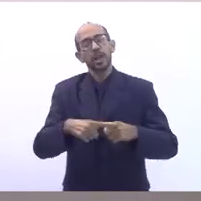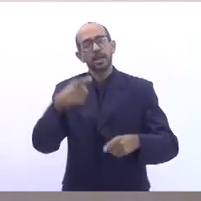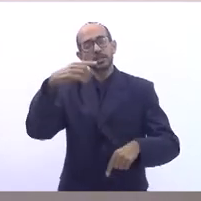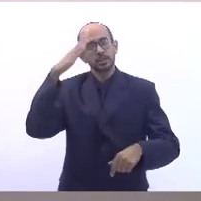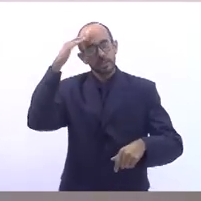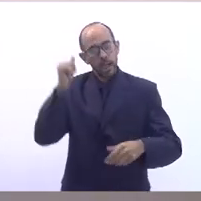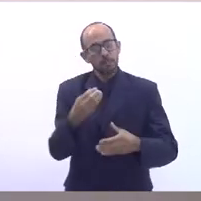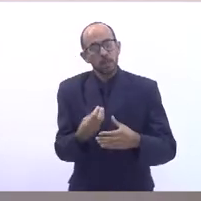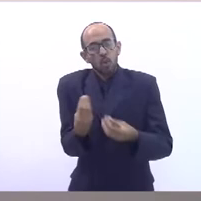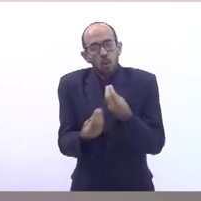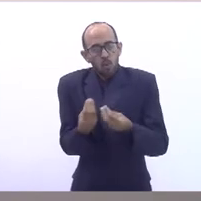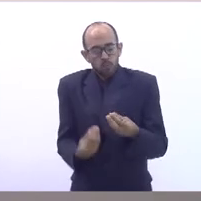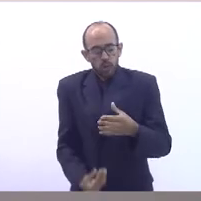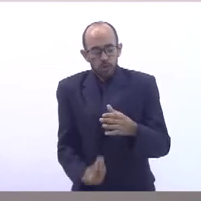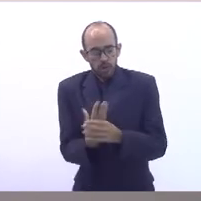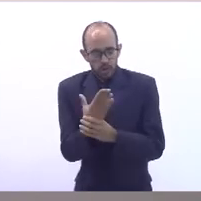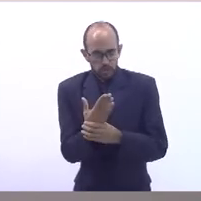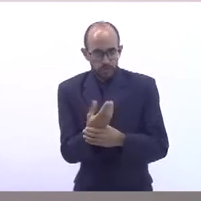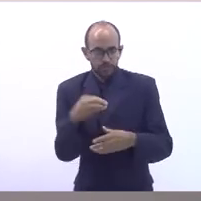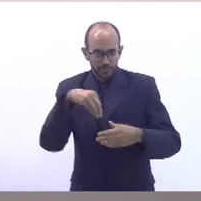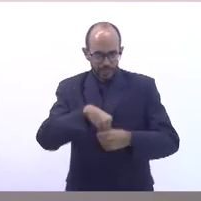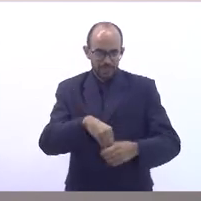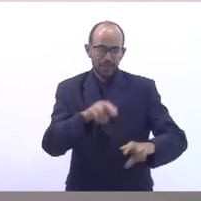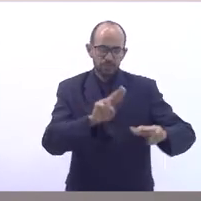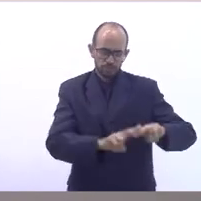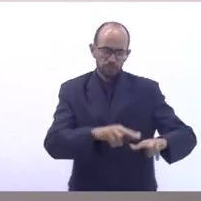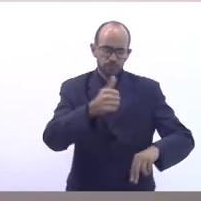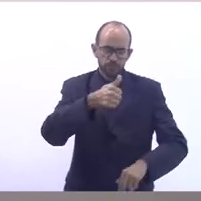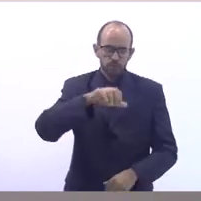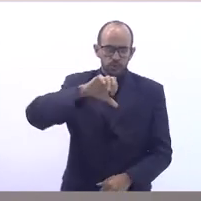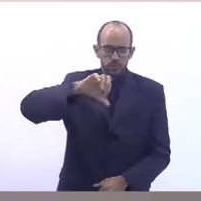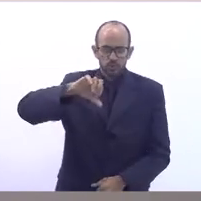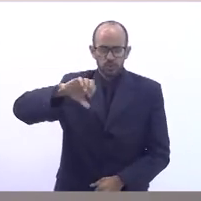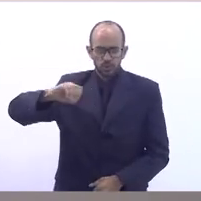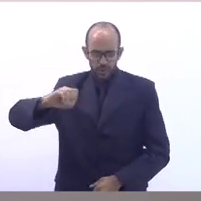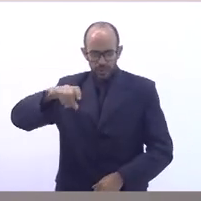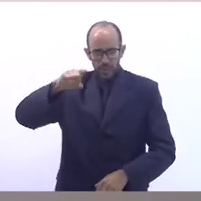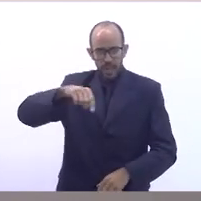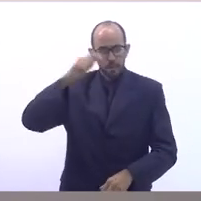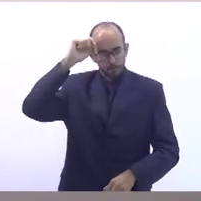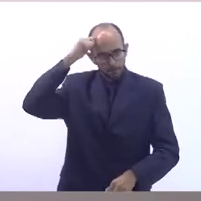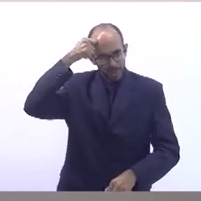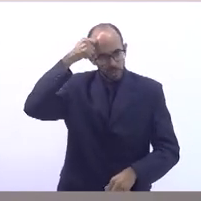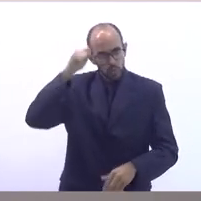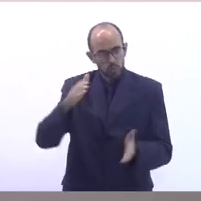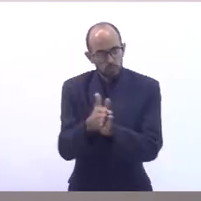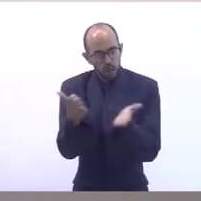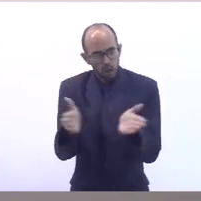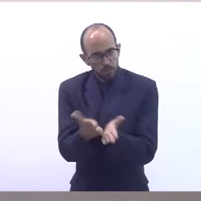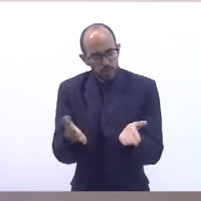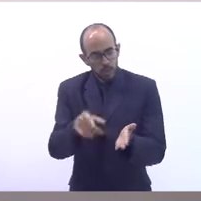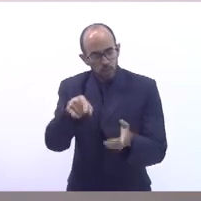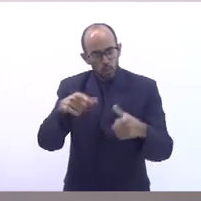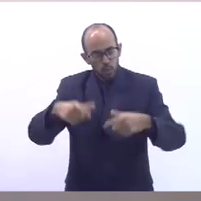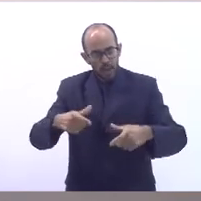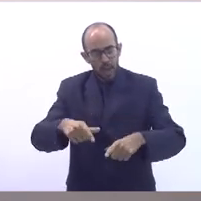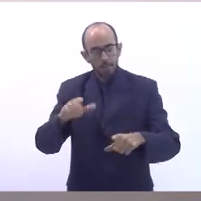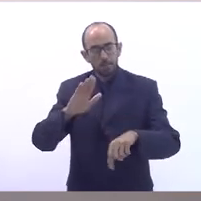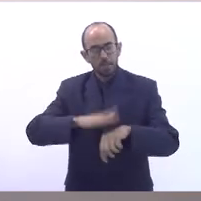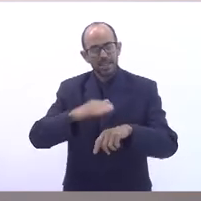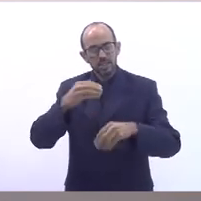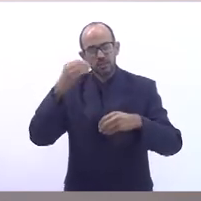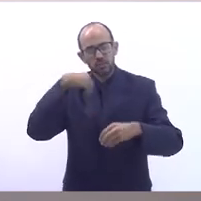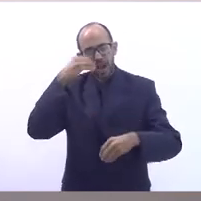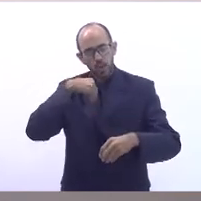dentro das prisões na década de 90 o perfil sócio-econômico é esse pretos e pobres O Elo mais fraco dessa sociedade